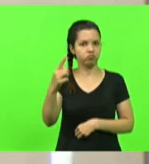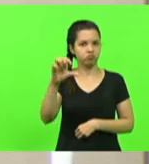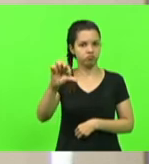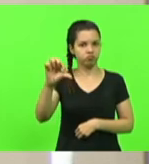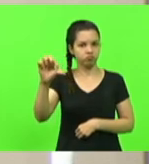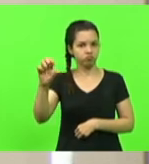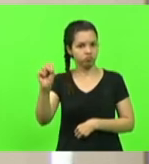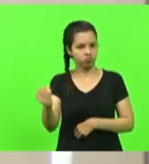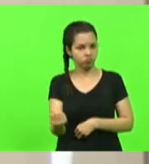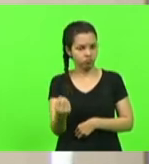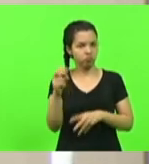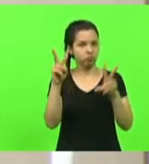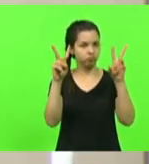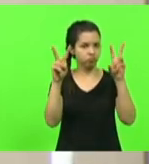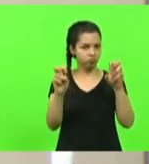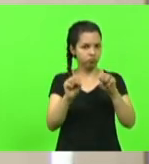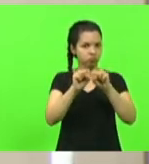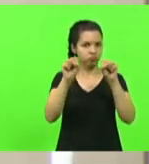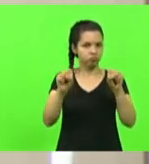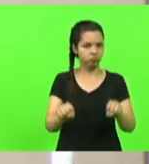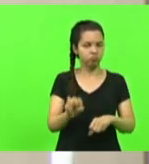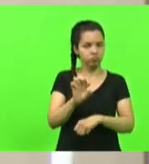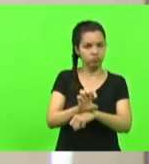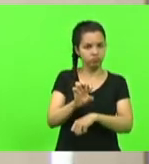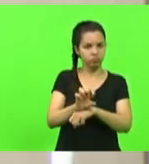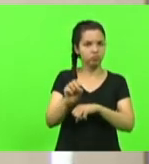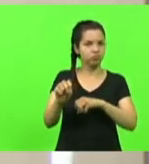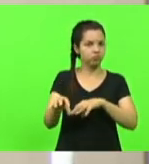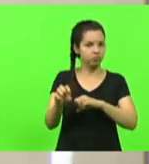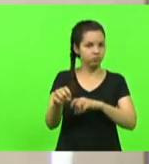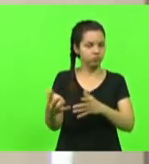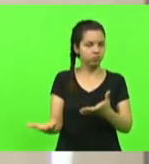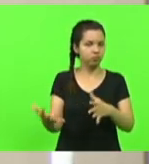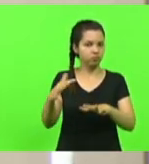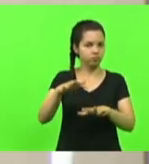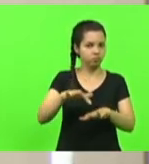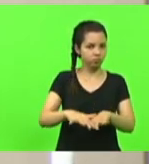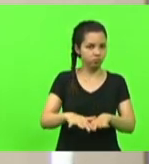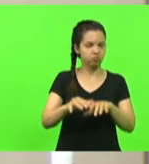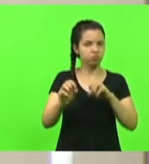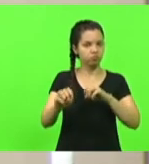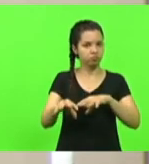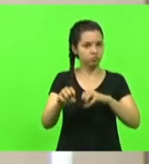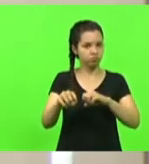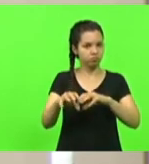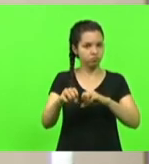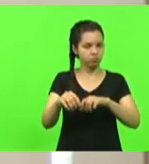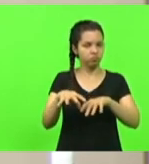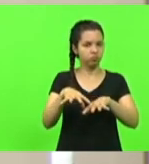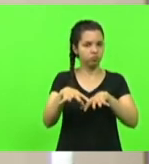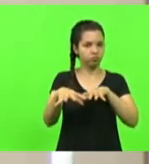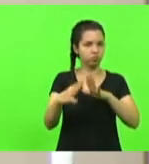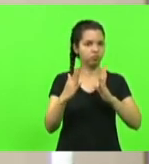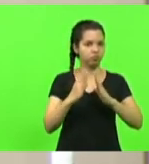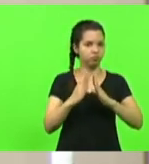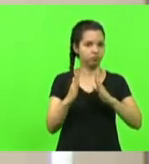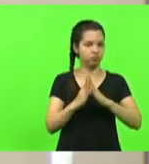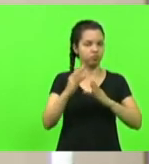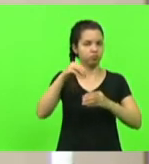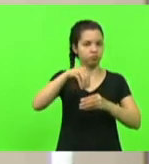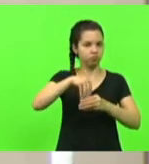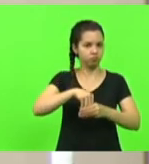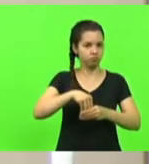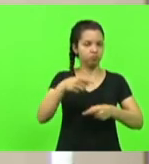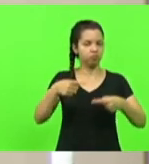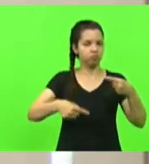que dispõe sobre o sistema estadual de educação, a fim de incluir a previsão da educação domiciliar. Em discussão,